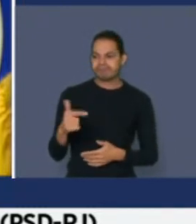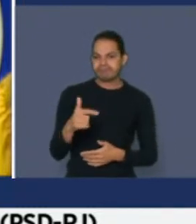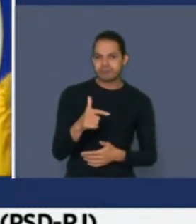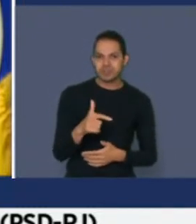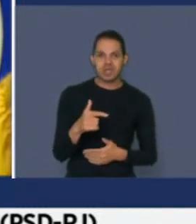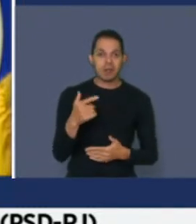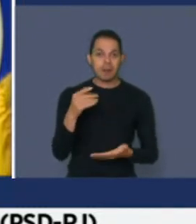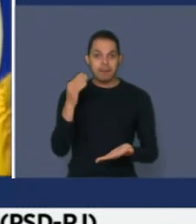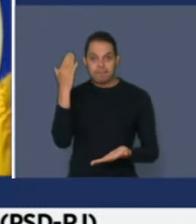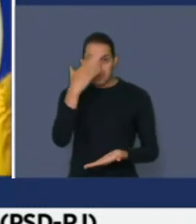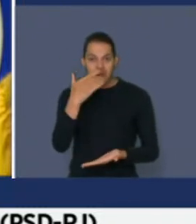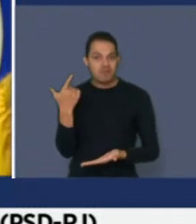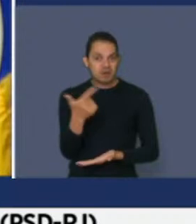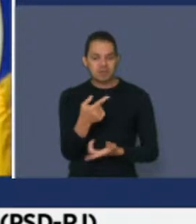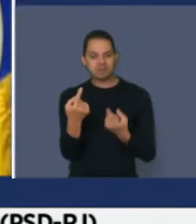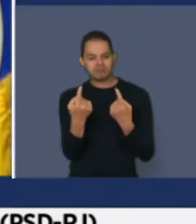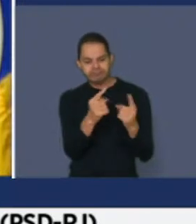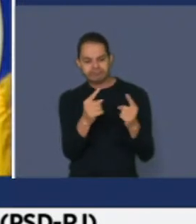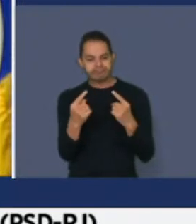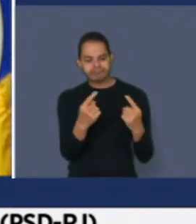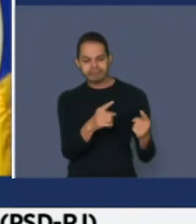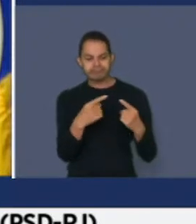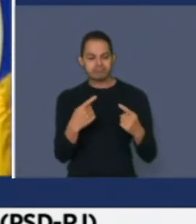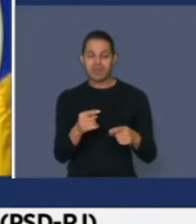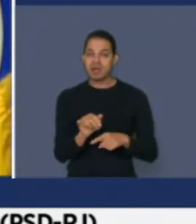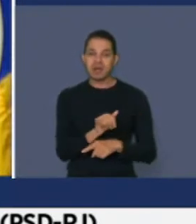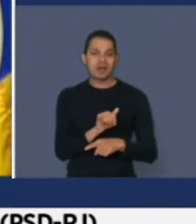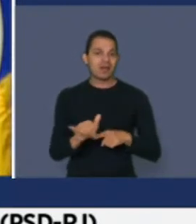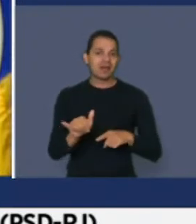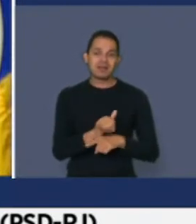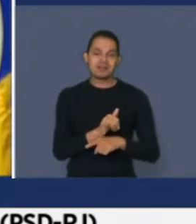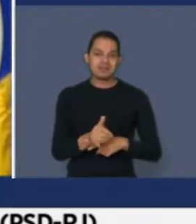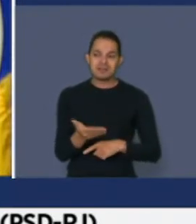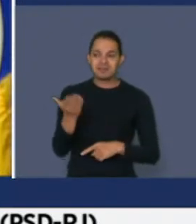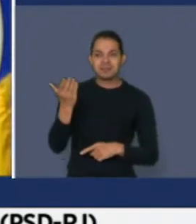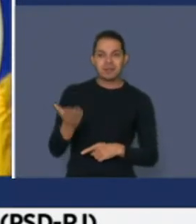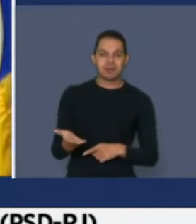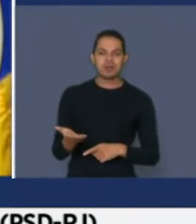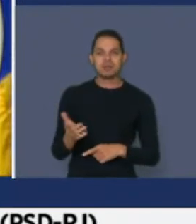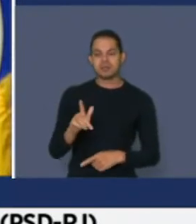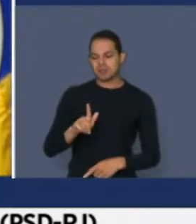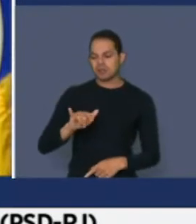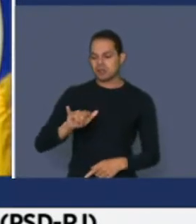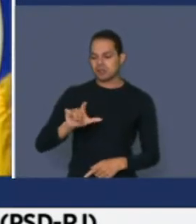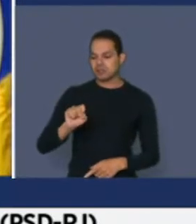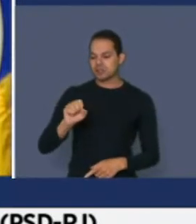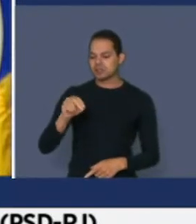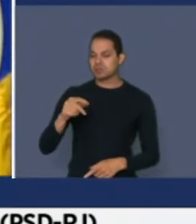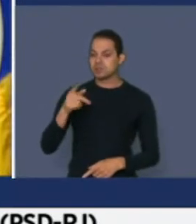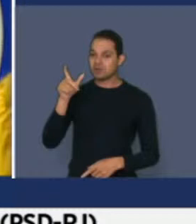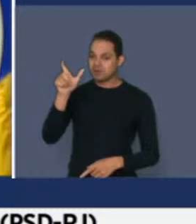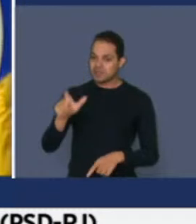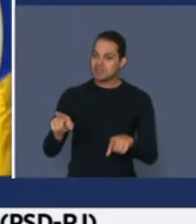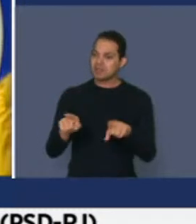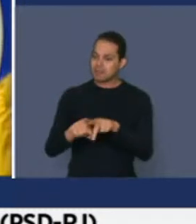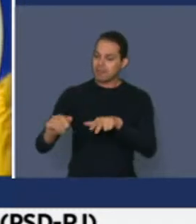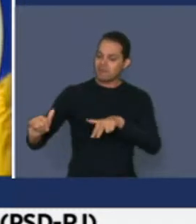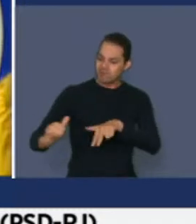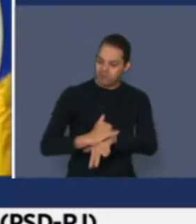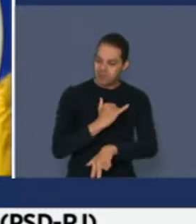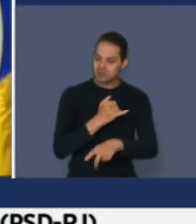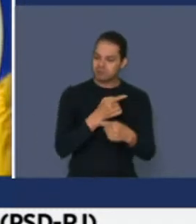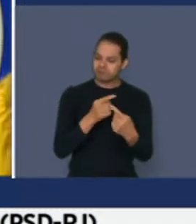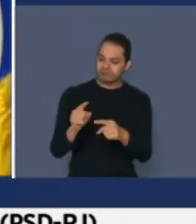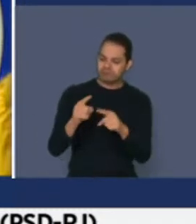o argumentador. E assim, Vossa Excelência, deputado Gilson, também foi vítima desses ataques